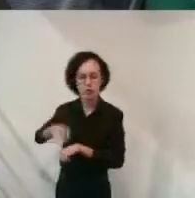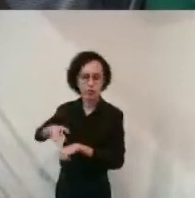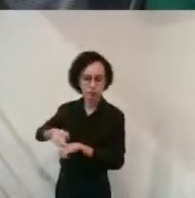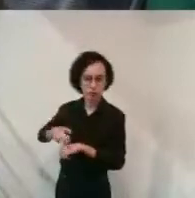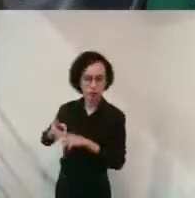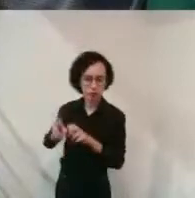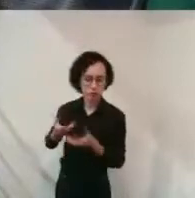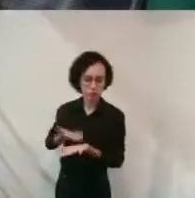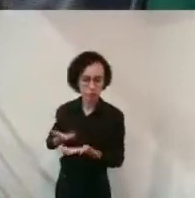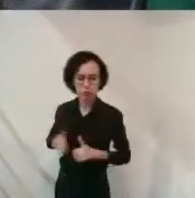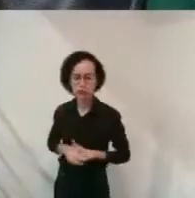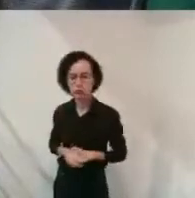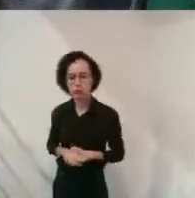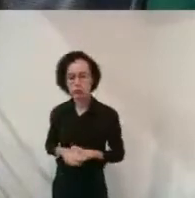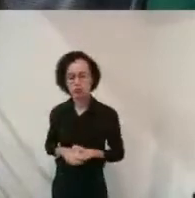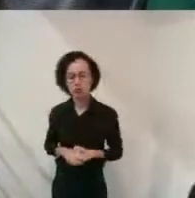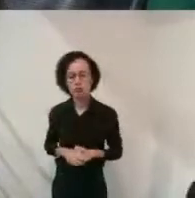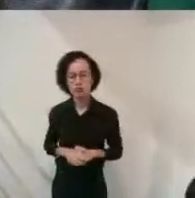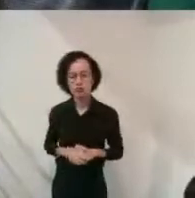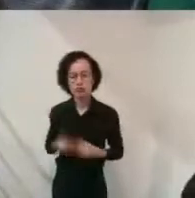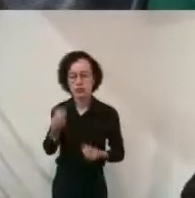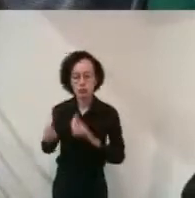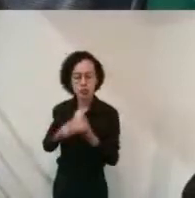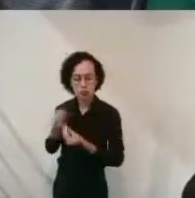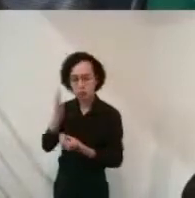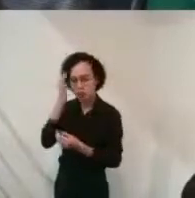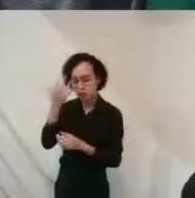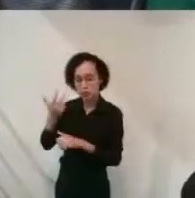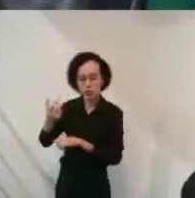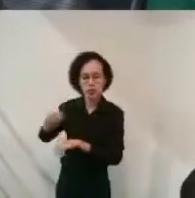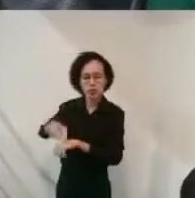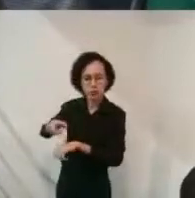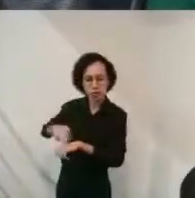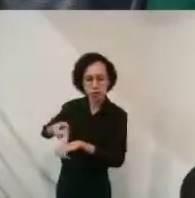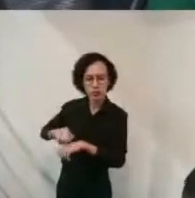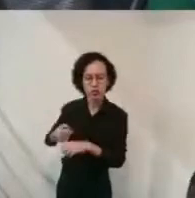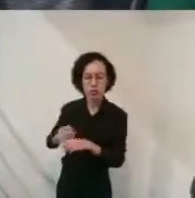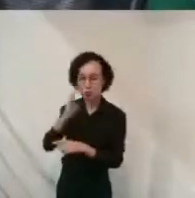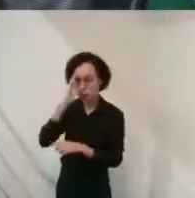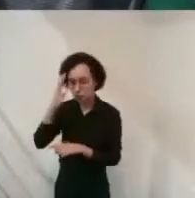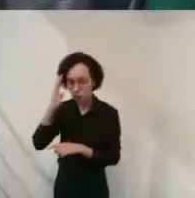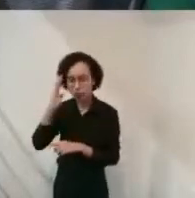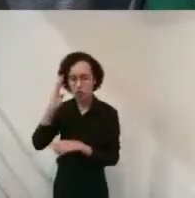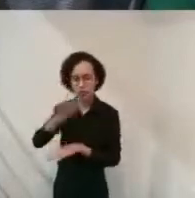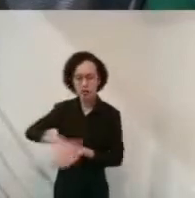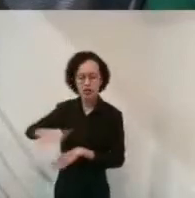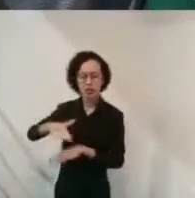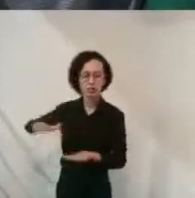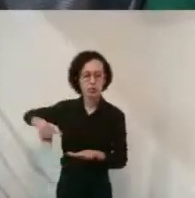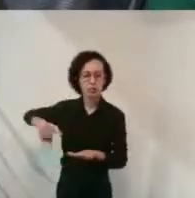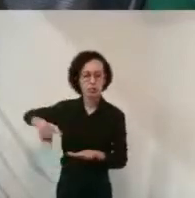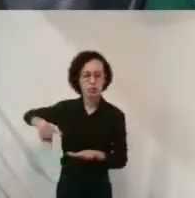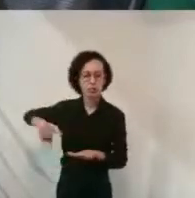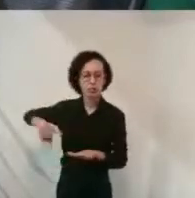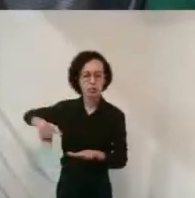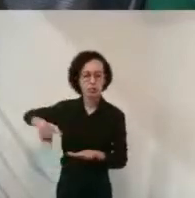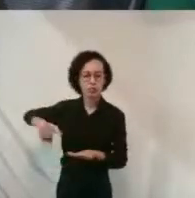para o vidro onde tem aterro. Como é que faz com essa questão? Principalmente na região praiana, que se consome muita cerveja, muito